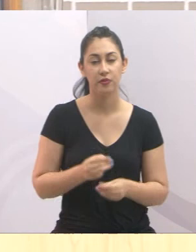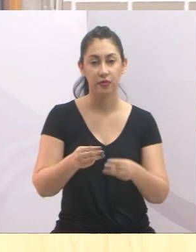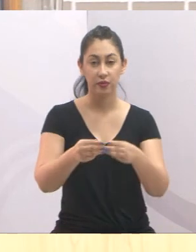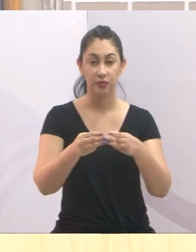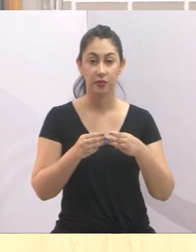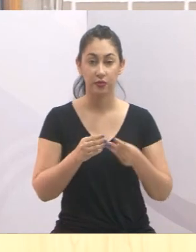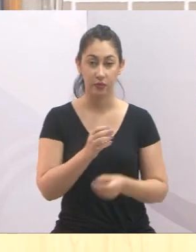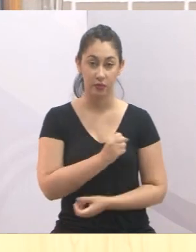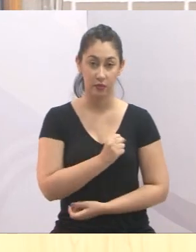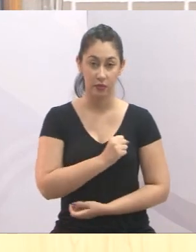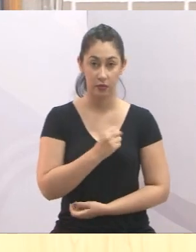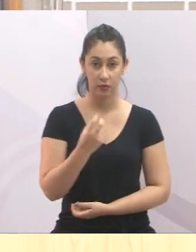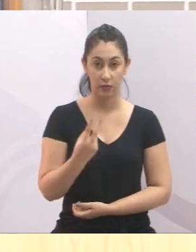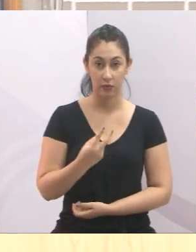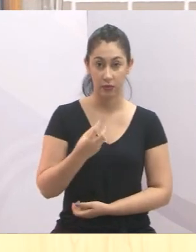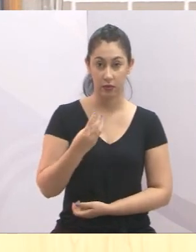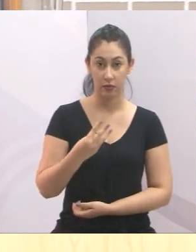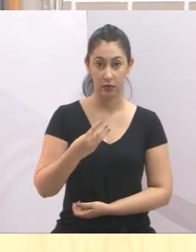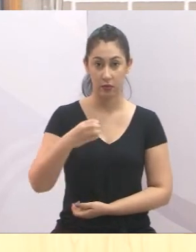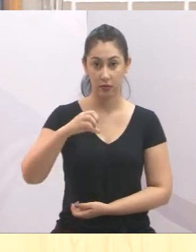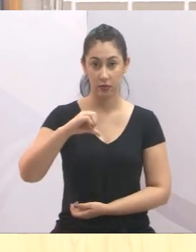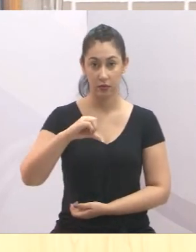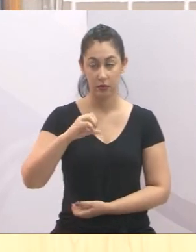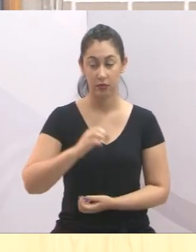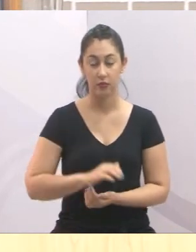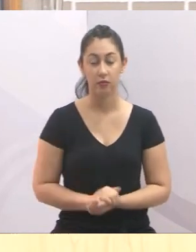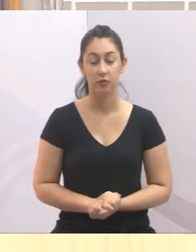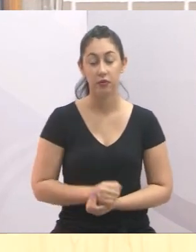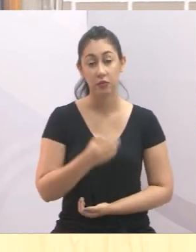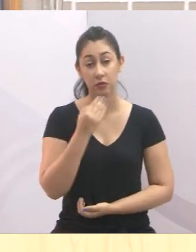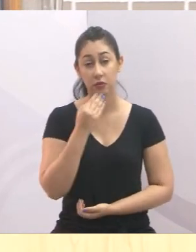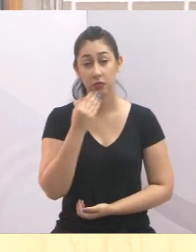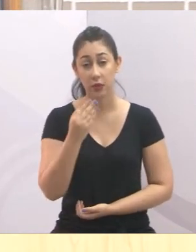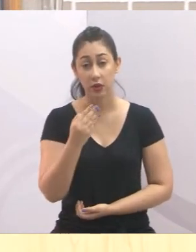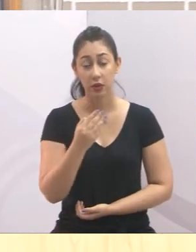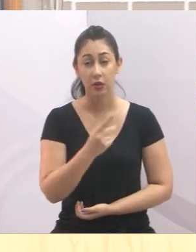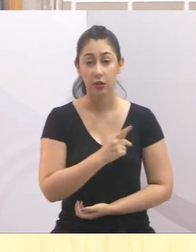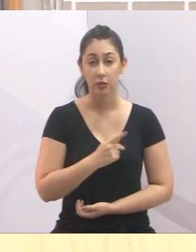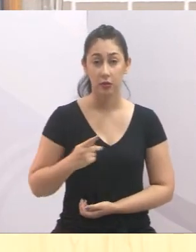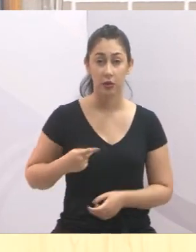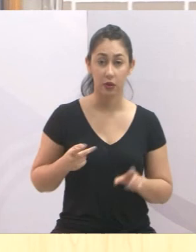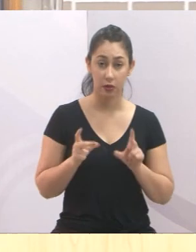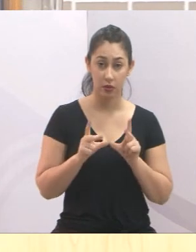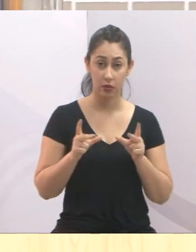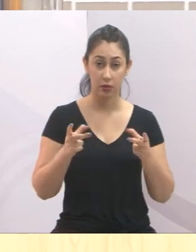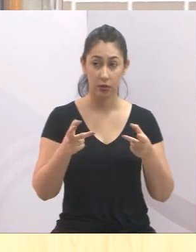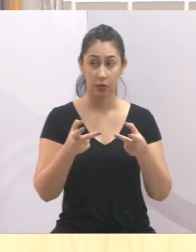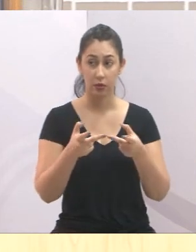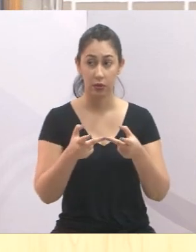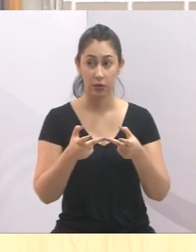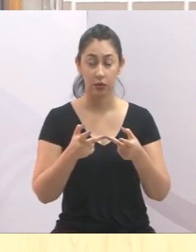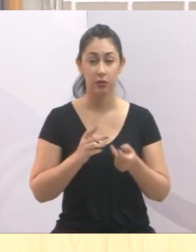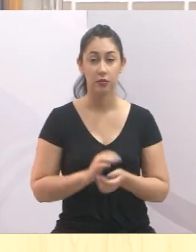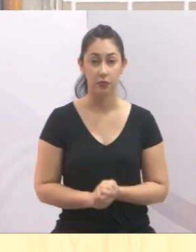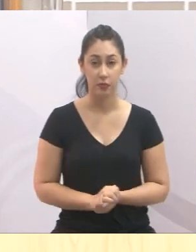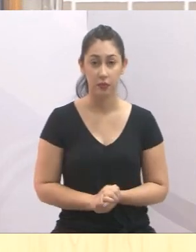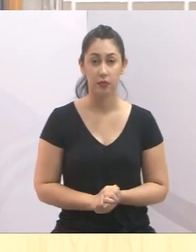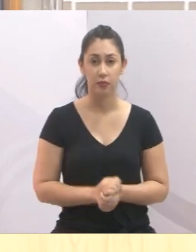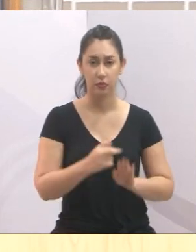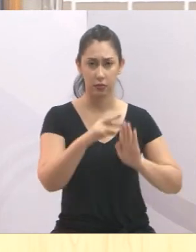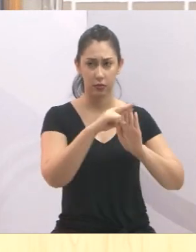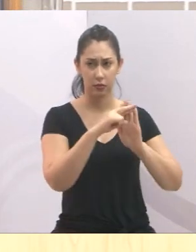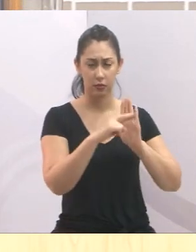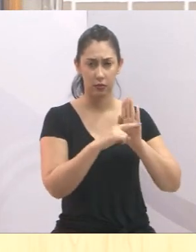Moção número 239. Requeremos ao excelentíssimo senhor presidente dessa casa,